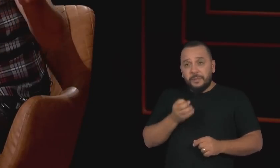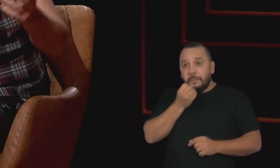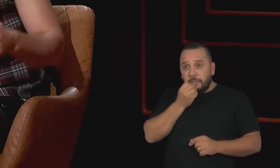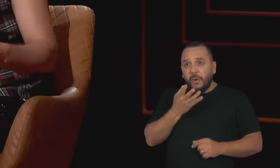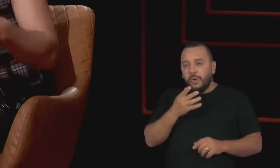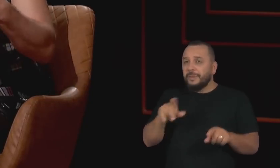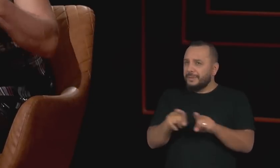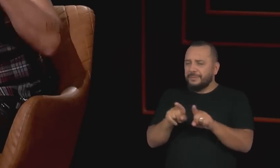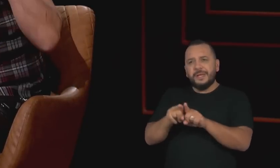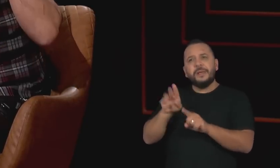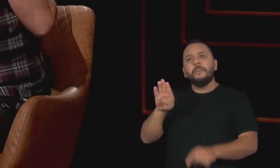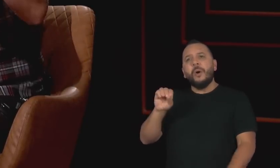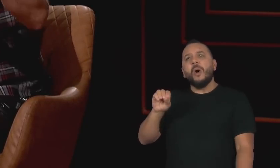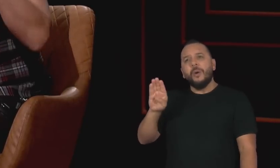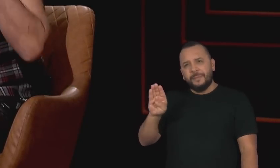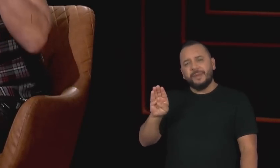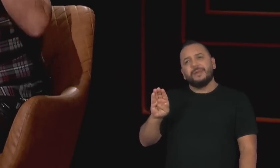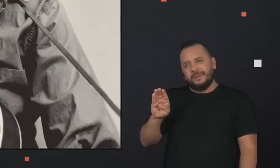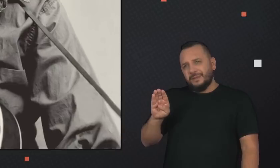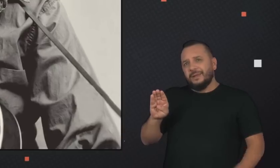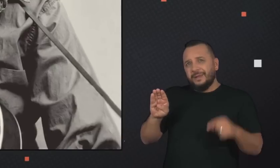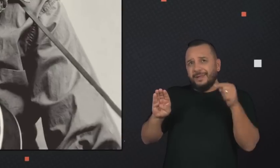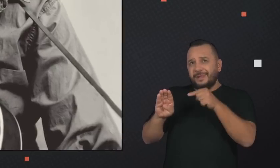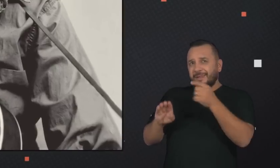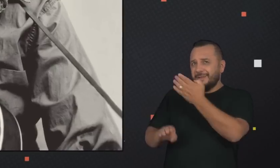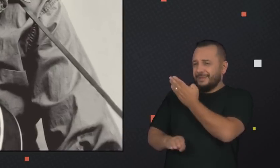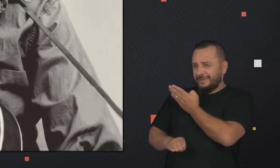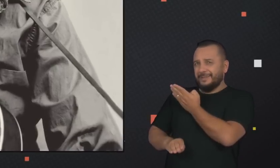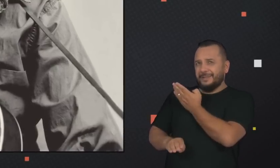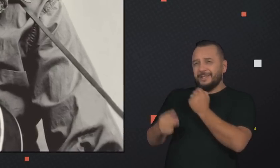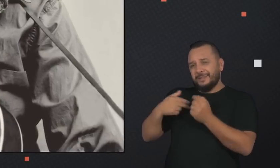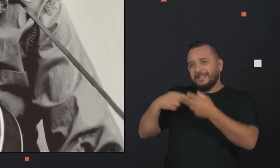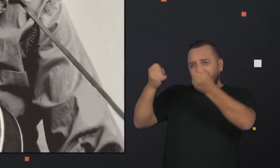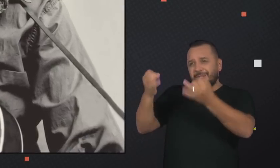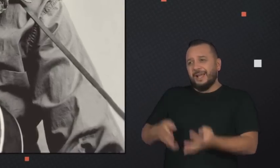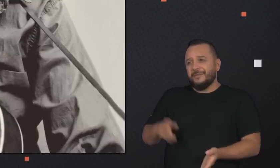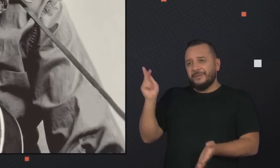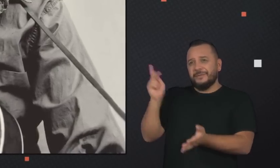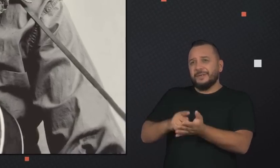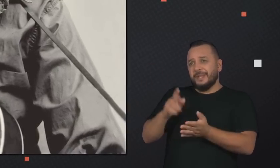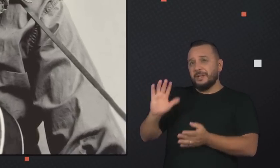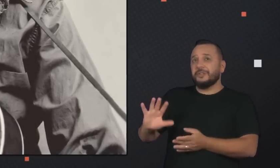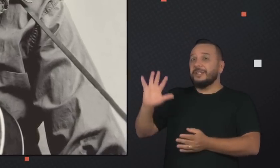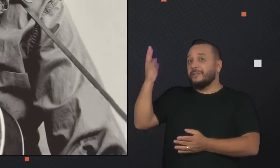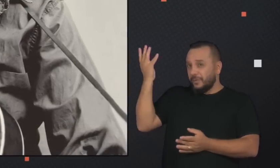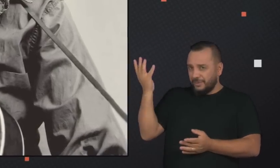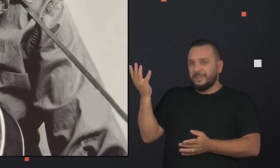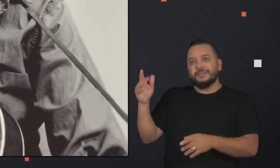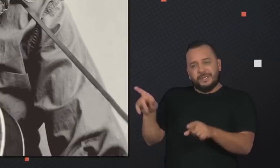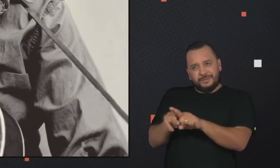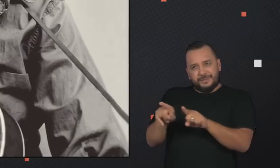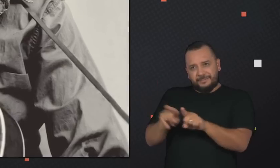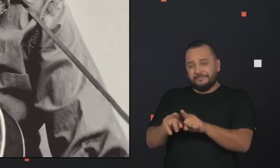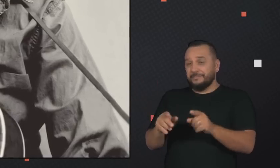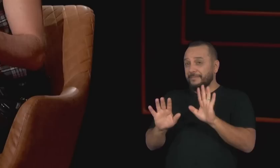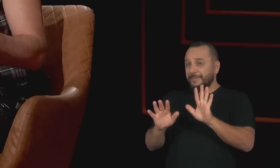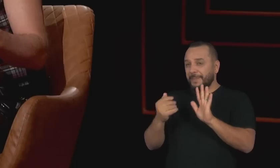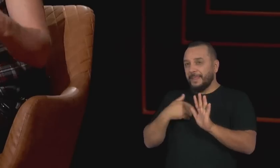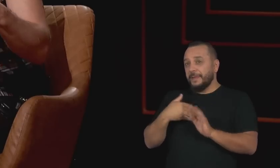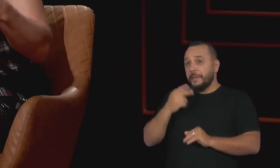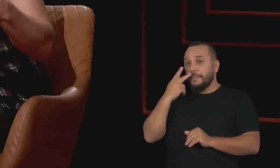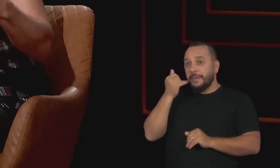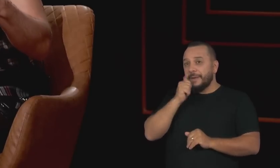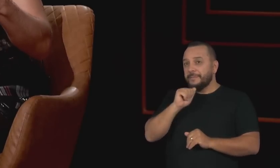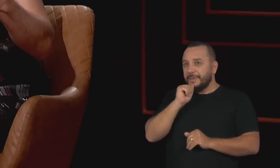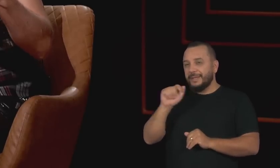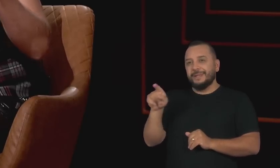Você vê Bob Dylan era o cara que falava as verdades ali do que estava acontecendo. Então, mas o que é engraçado é que os meus pais, como eu